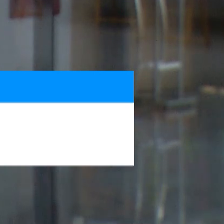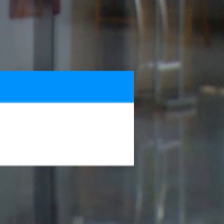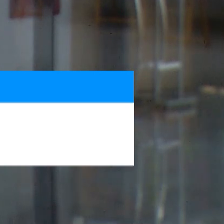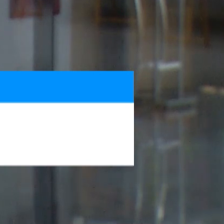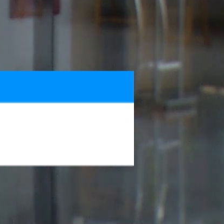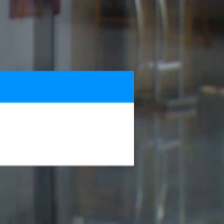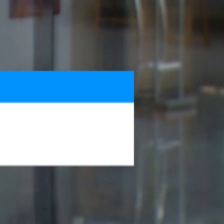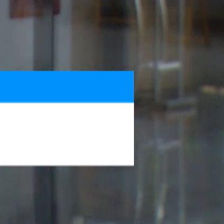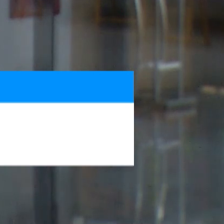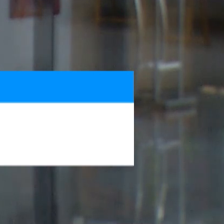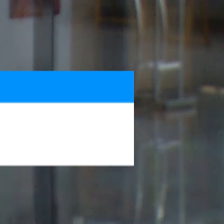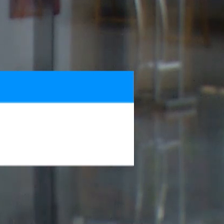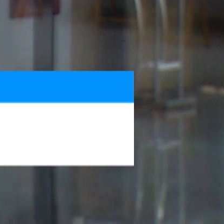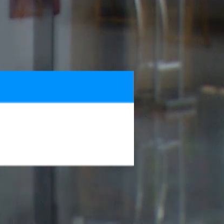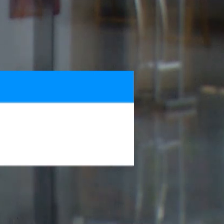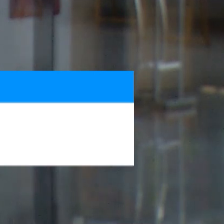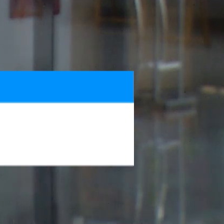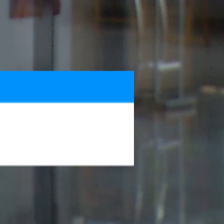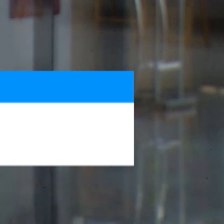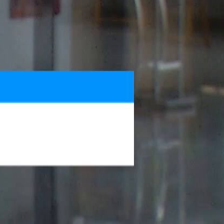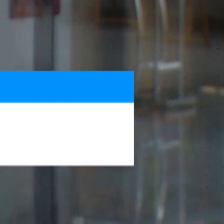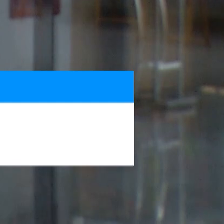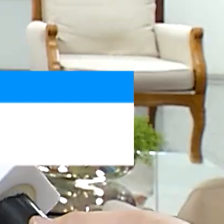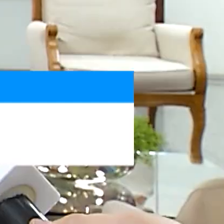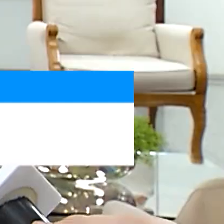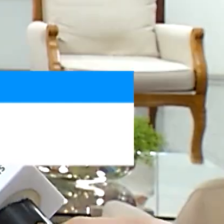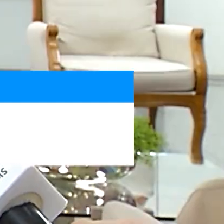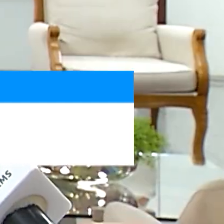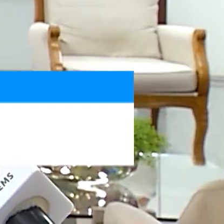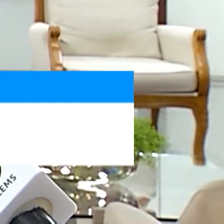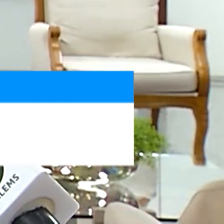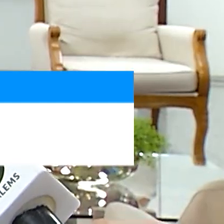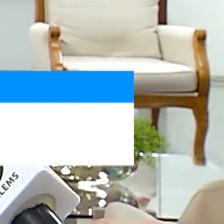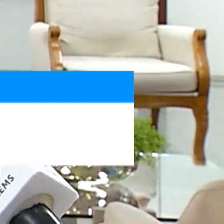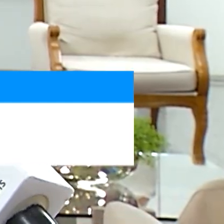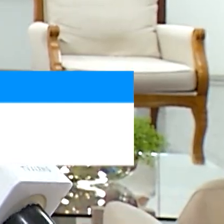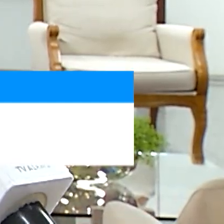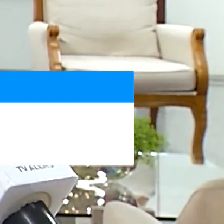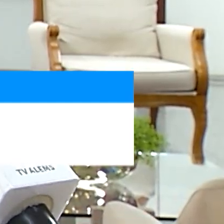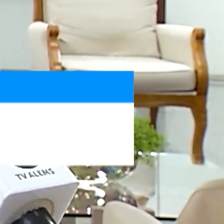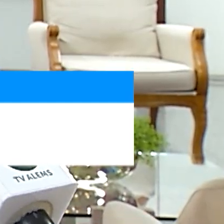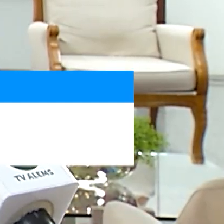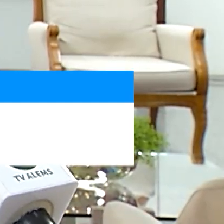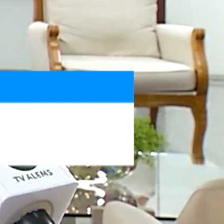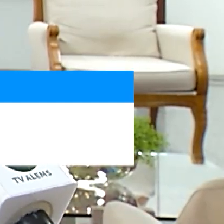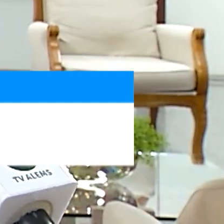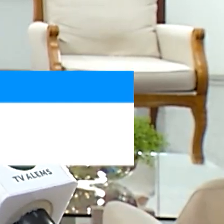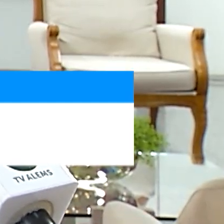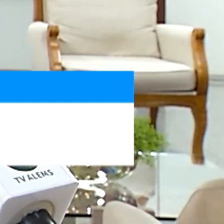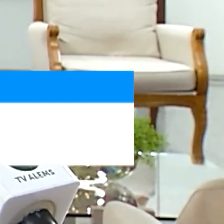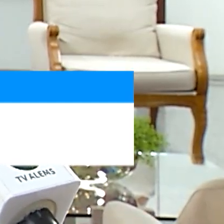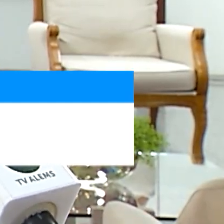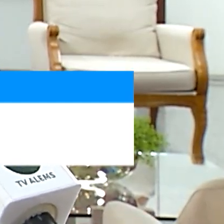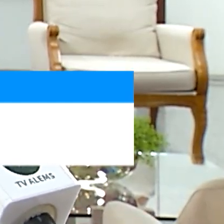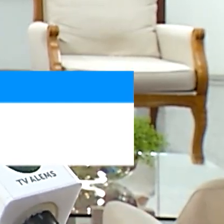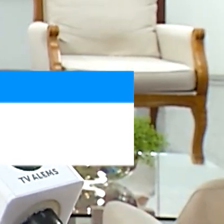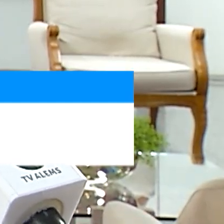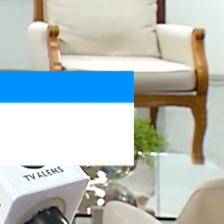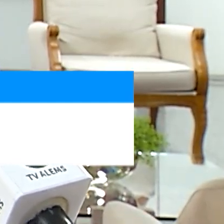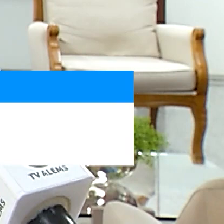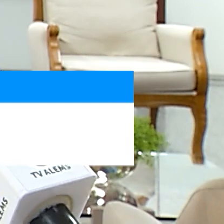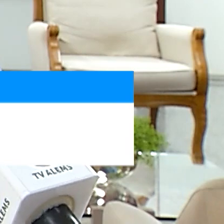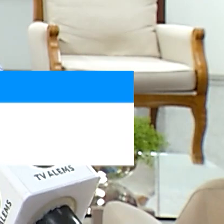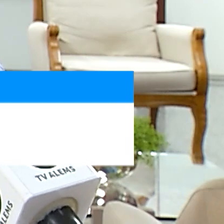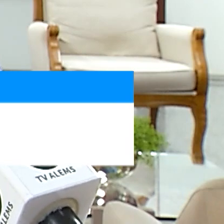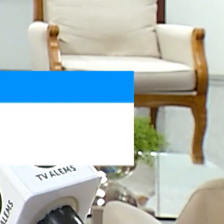de harmonia será mantida, segundo ele. Eu acho que o fato de ter um dos seus quadros na condição